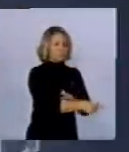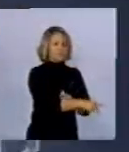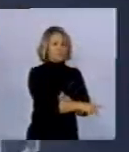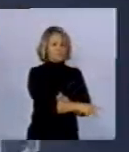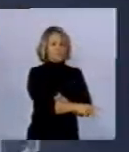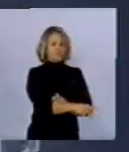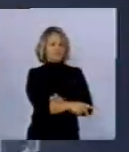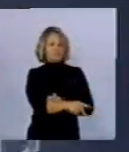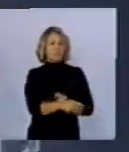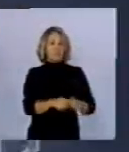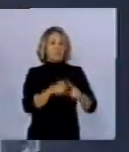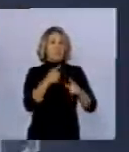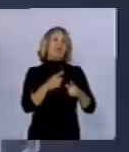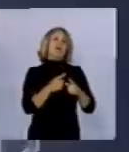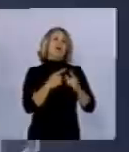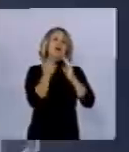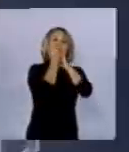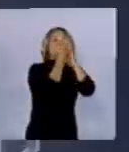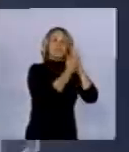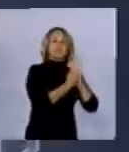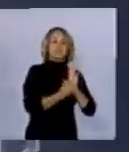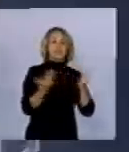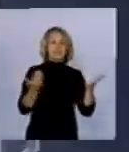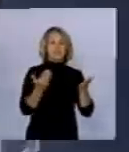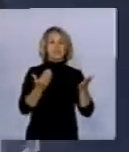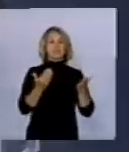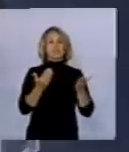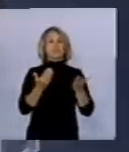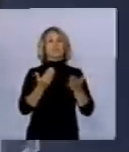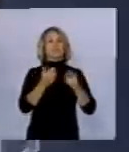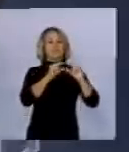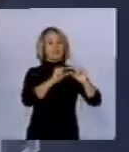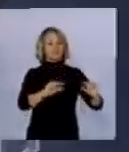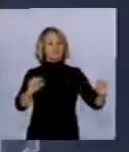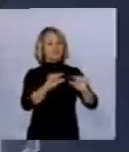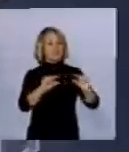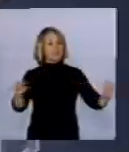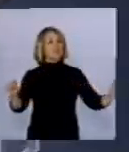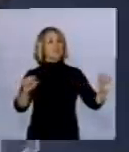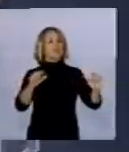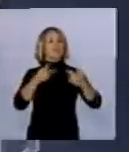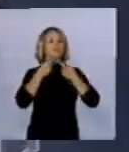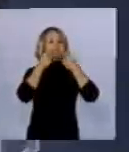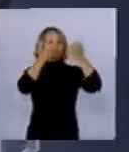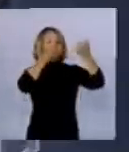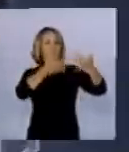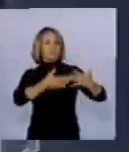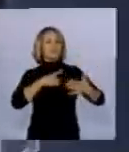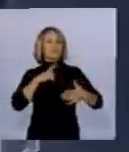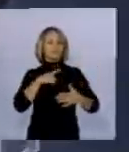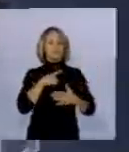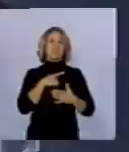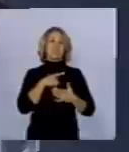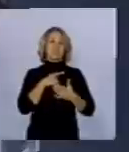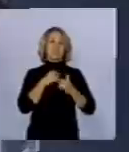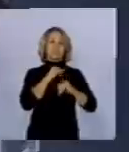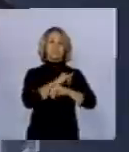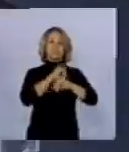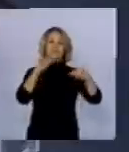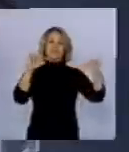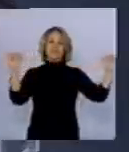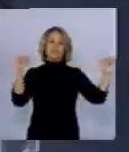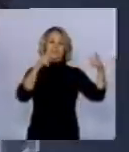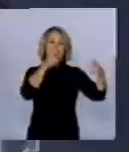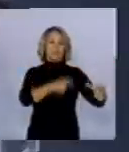então a programação que a gente vê hoje que é dublada legendada que tem publicidade eh local